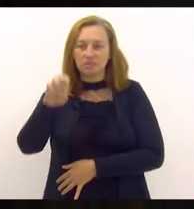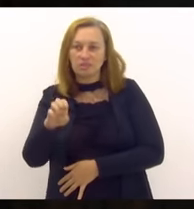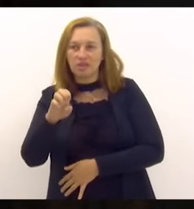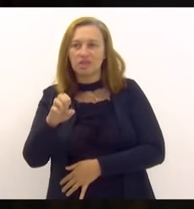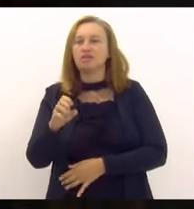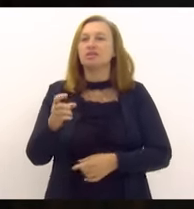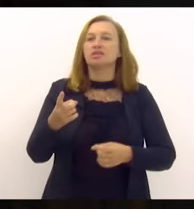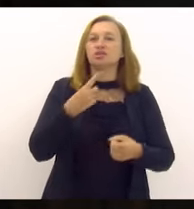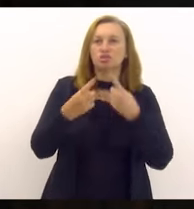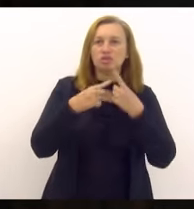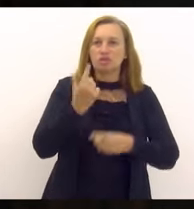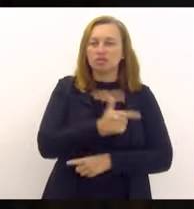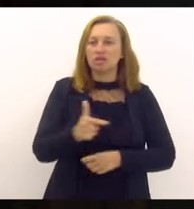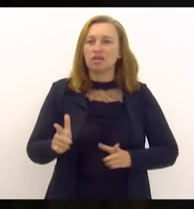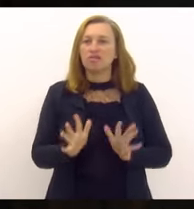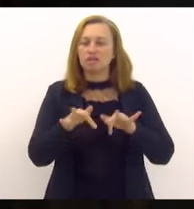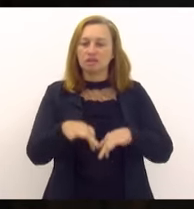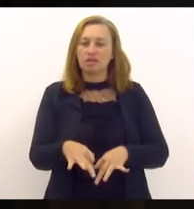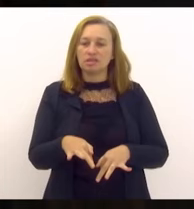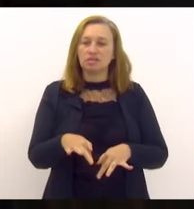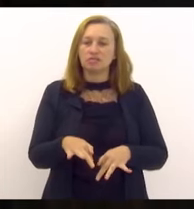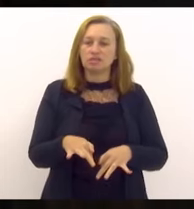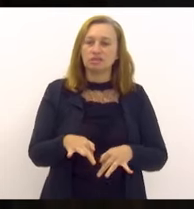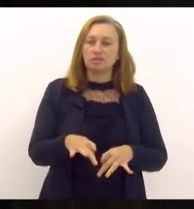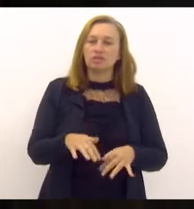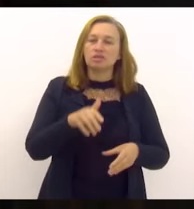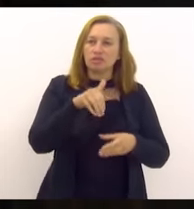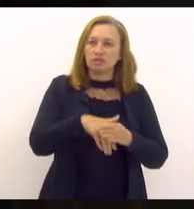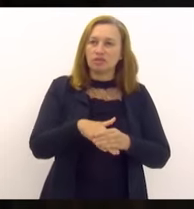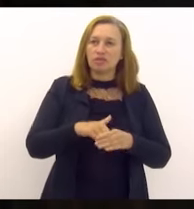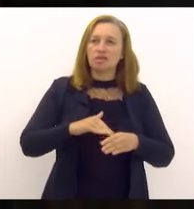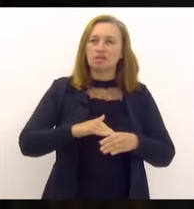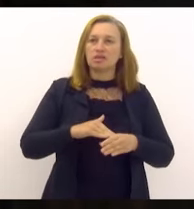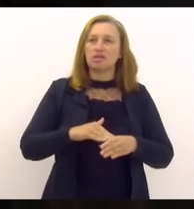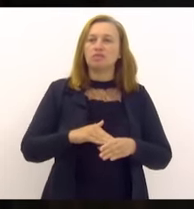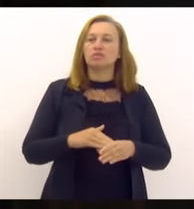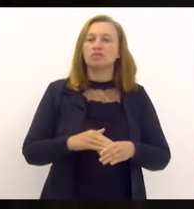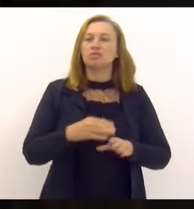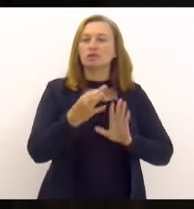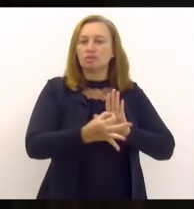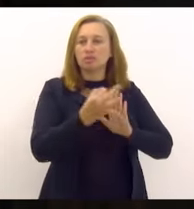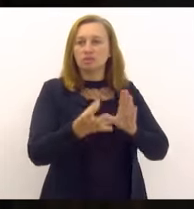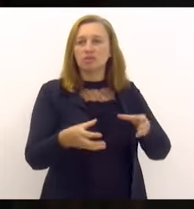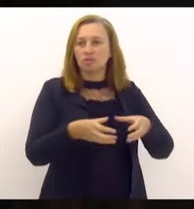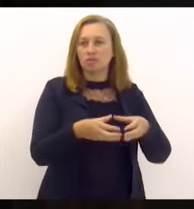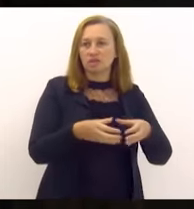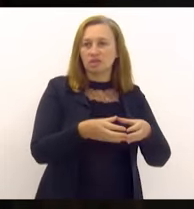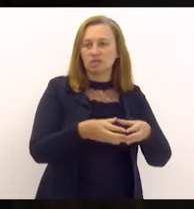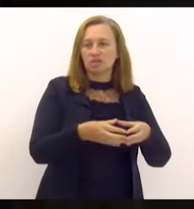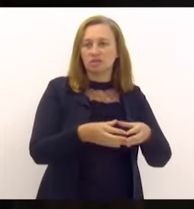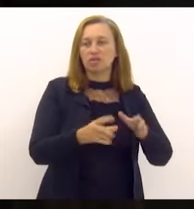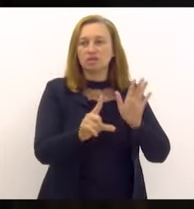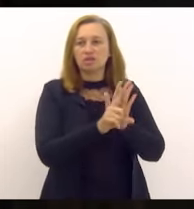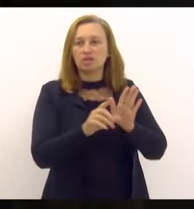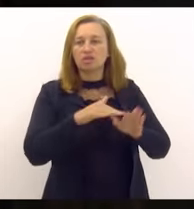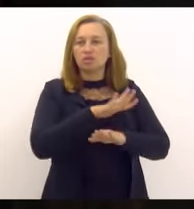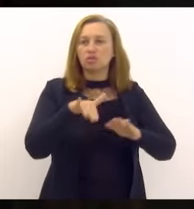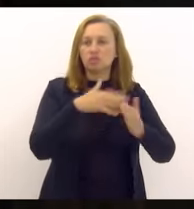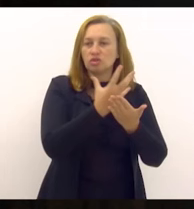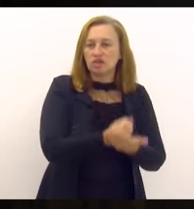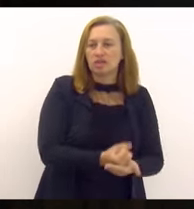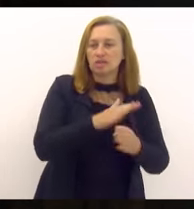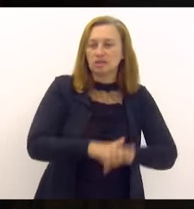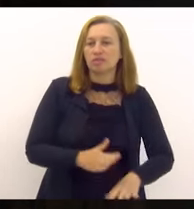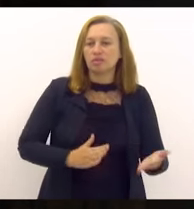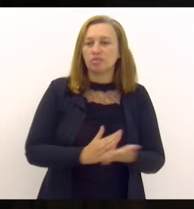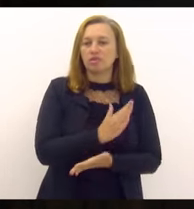discussão, não havendo quem queira discutir, encerrada a discussão. Em votação, parecer da Comissão de Indicações Legislativas. Senhores que aprovam, permaneçam como